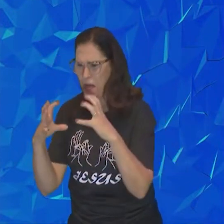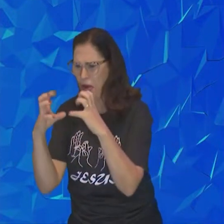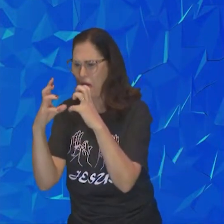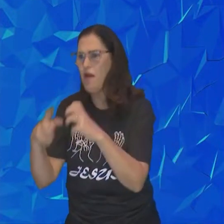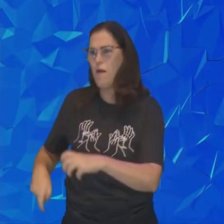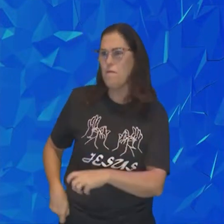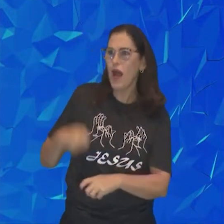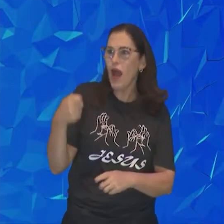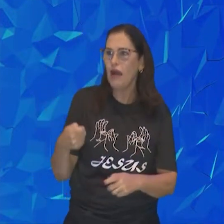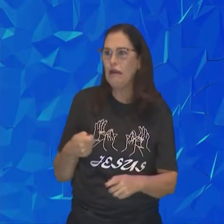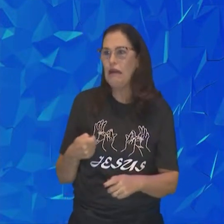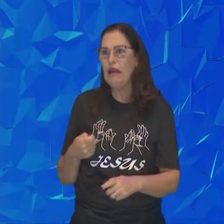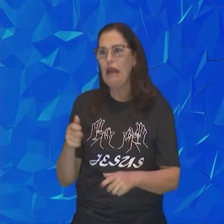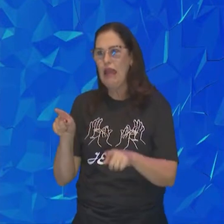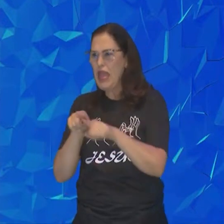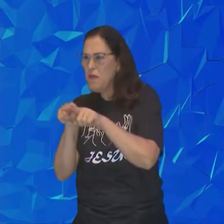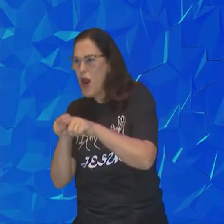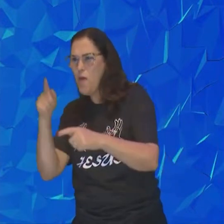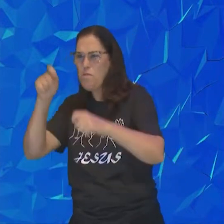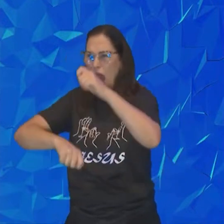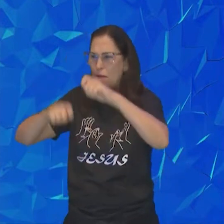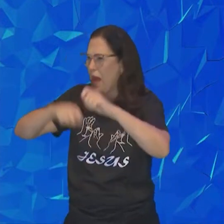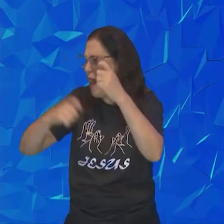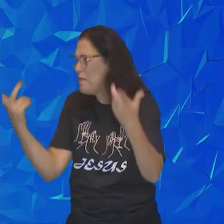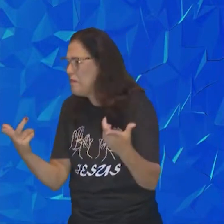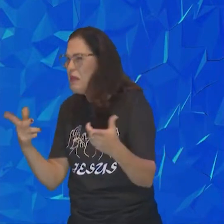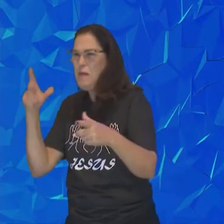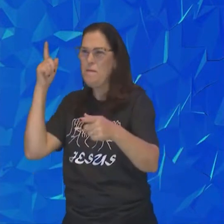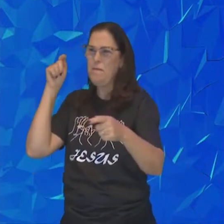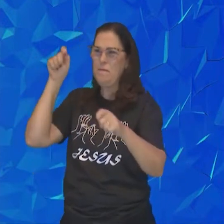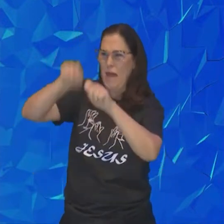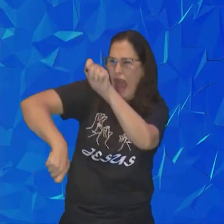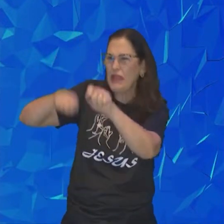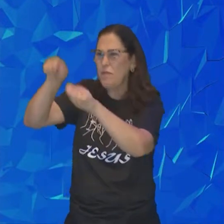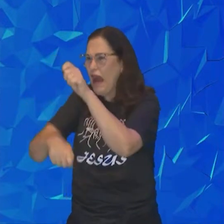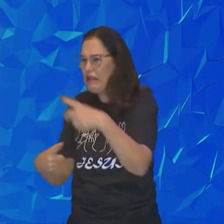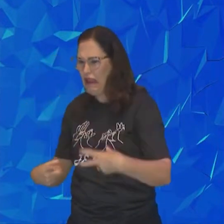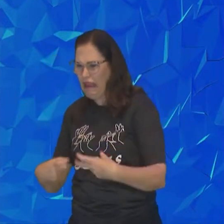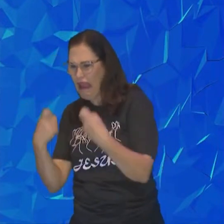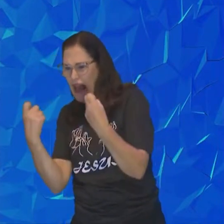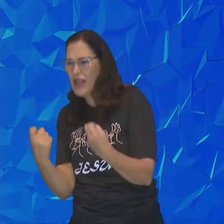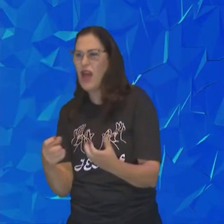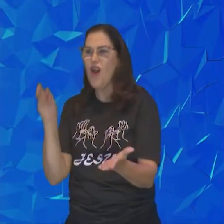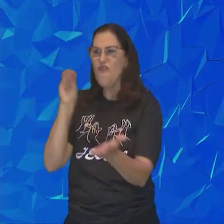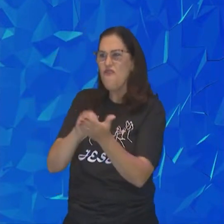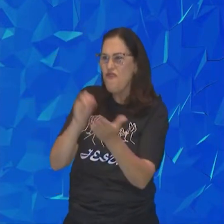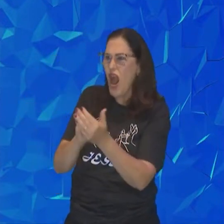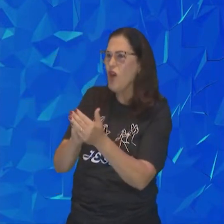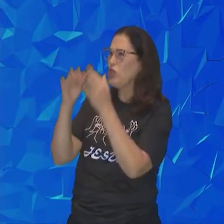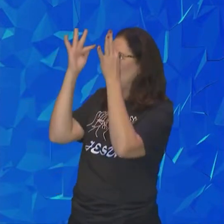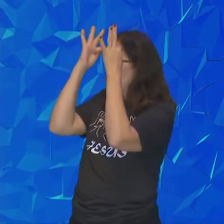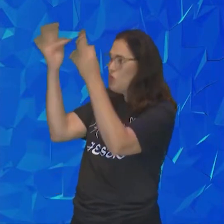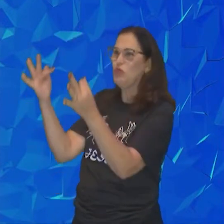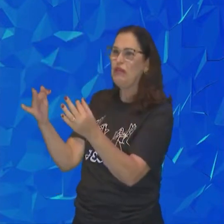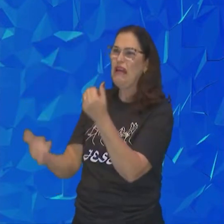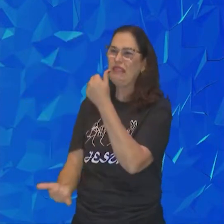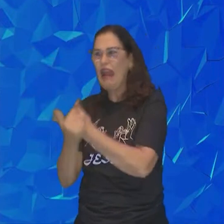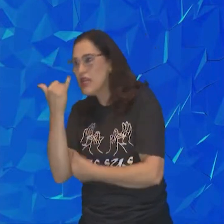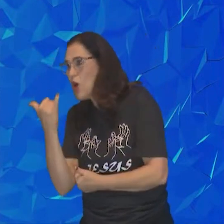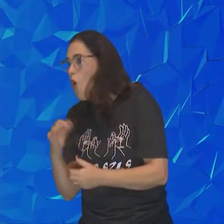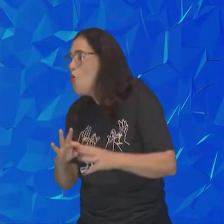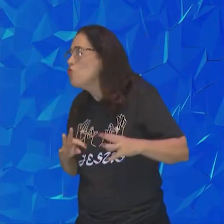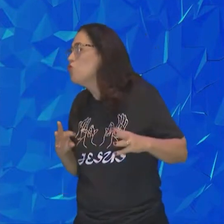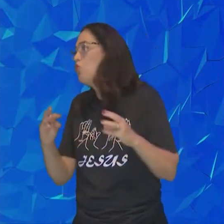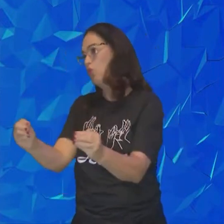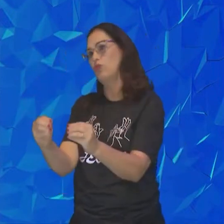Davi. Irmão matando irmão, guerras constantes, infidelidade, traição, tudo que se